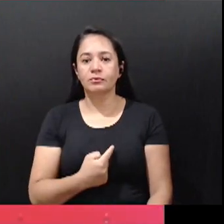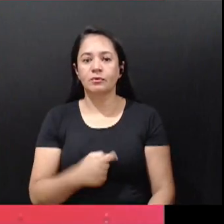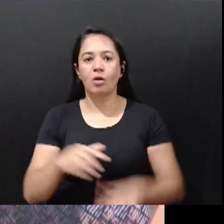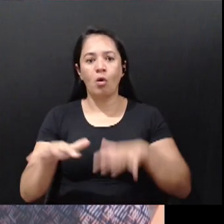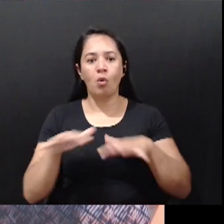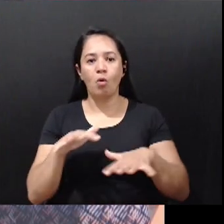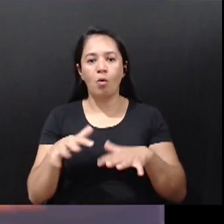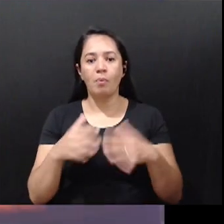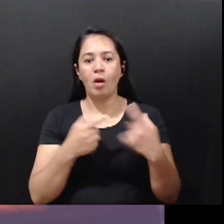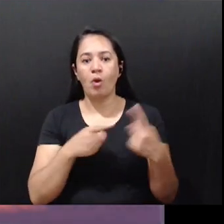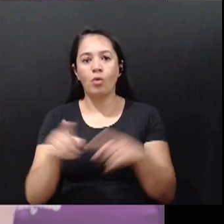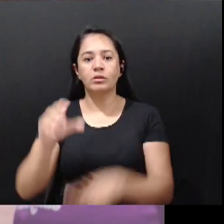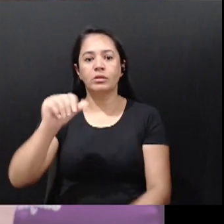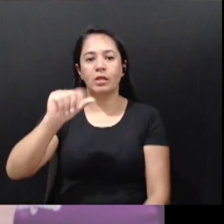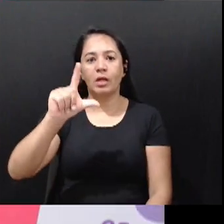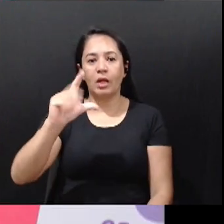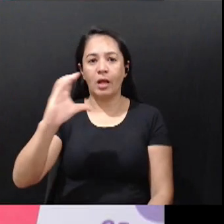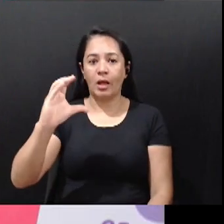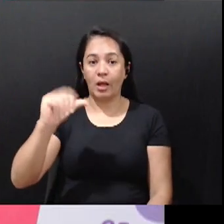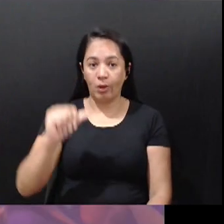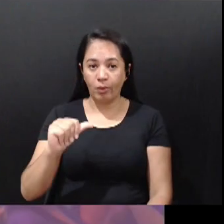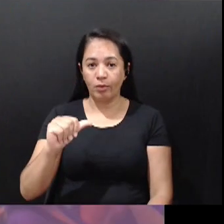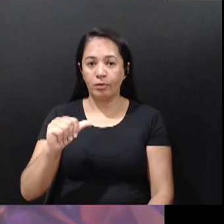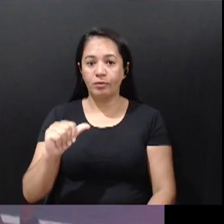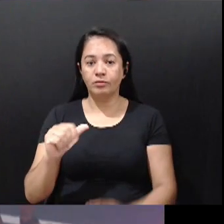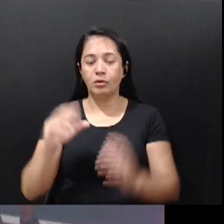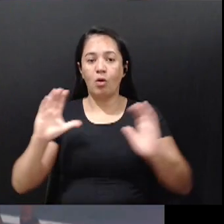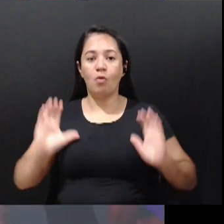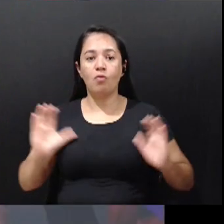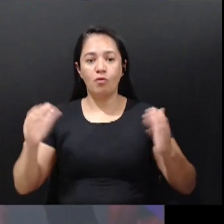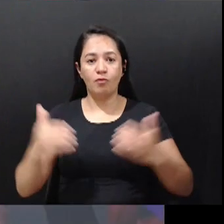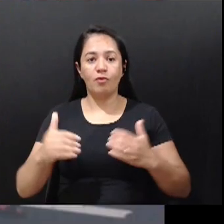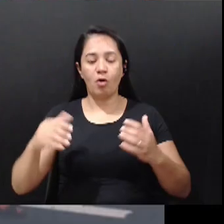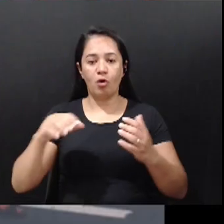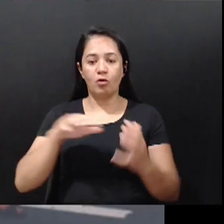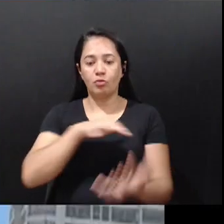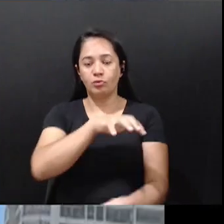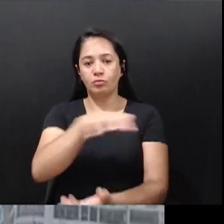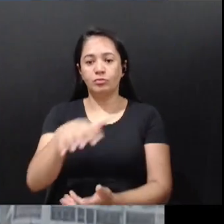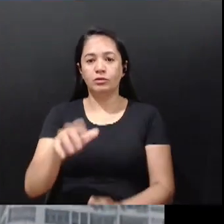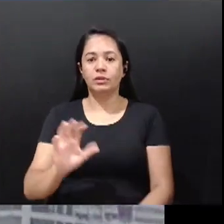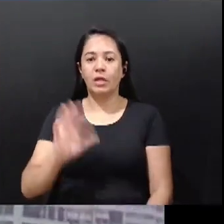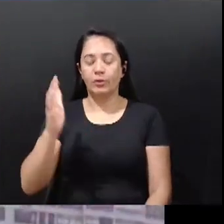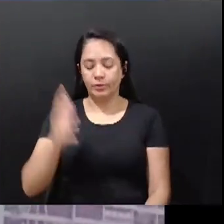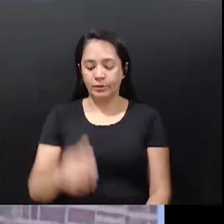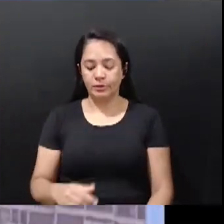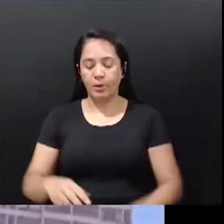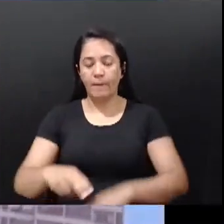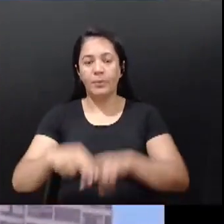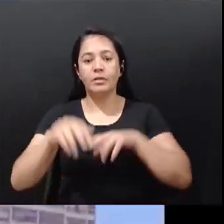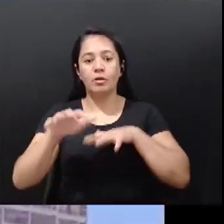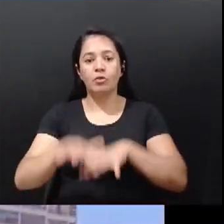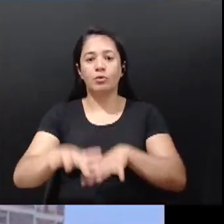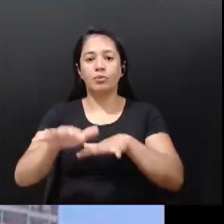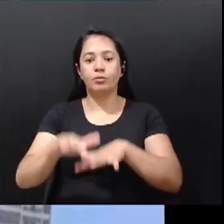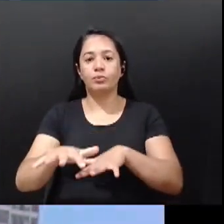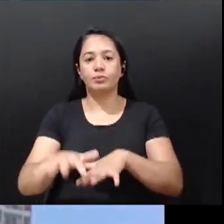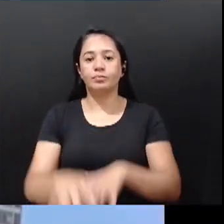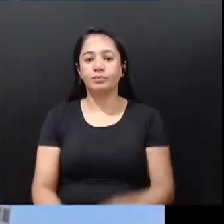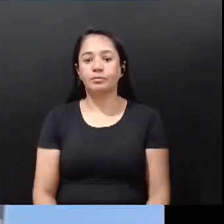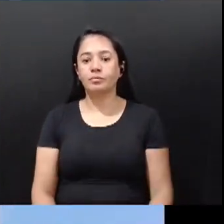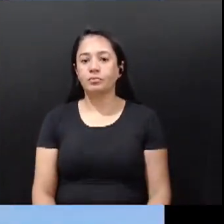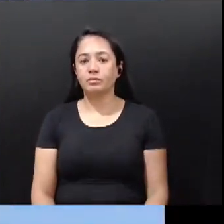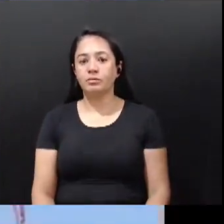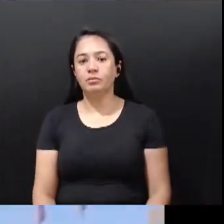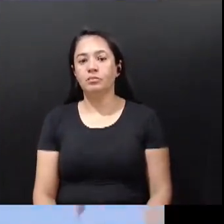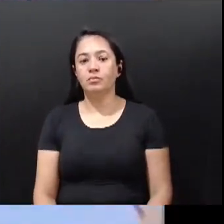ALCA, ali com o Fórum Social Mundial também acontecendo em Porto Alegre. Então a marcha foi uma das